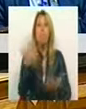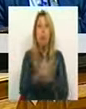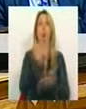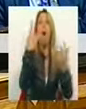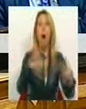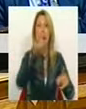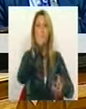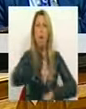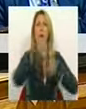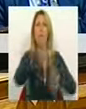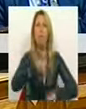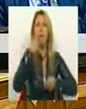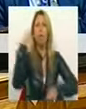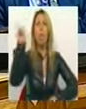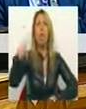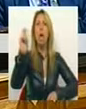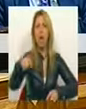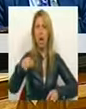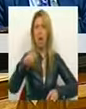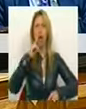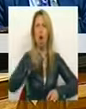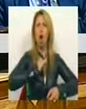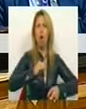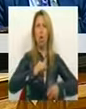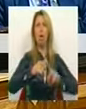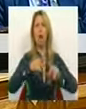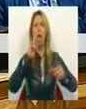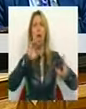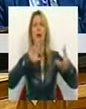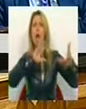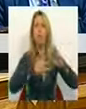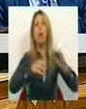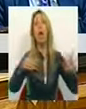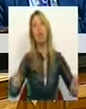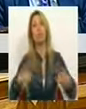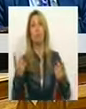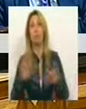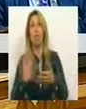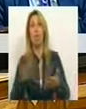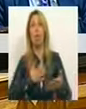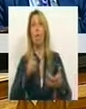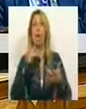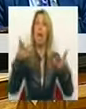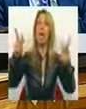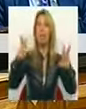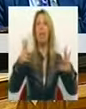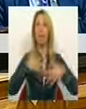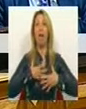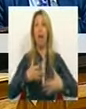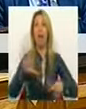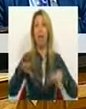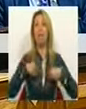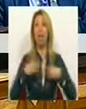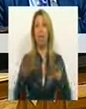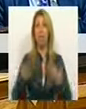cranianos reacionários risco sax reacionários do governo não nos irão dar o pão do montado terá de ser retirado